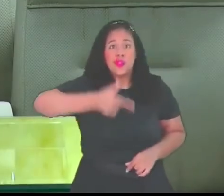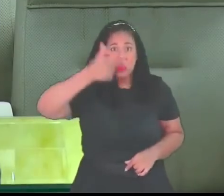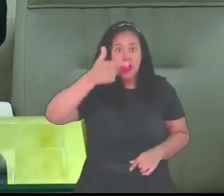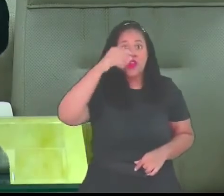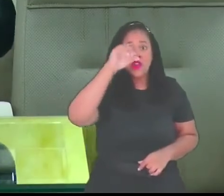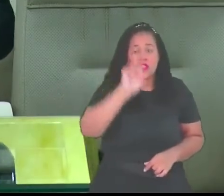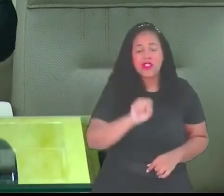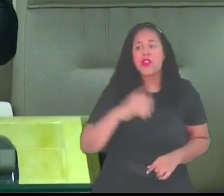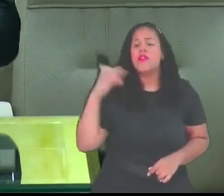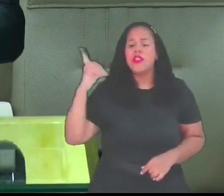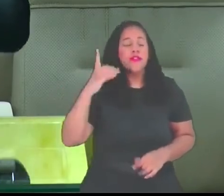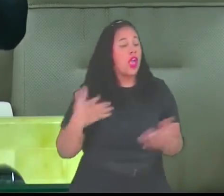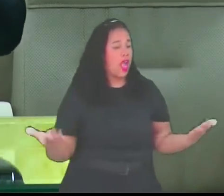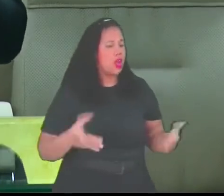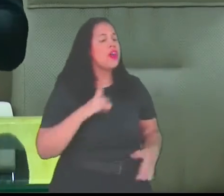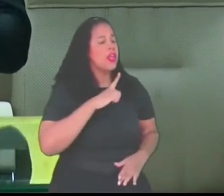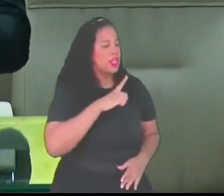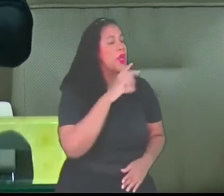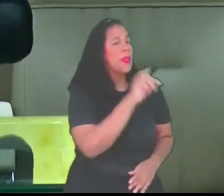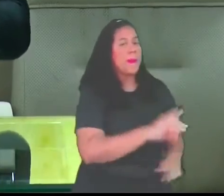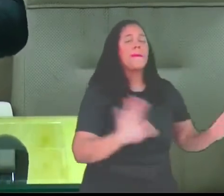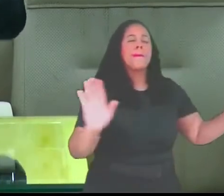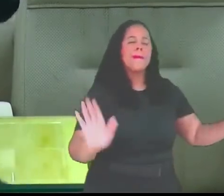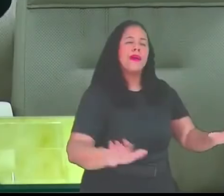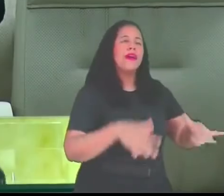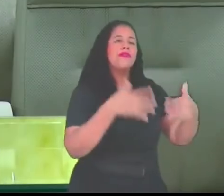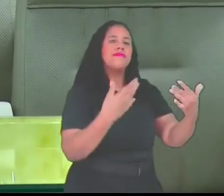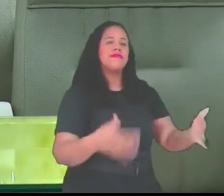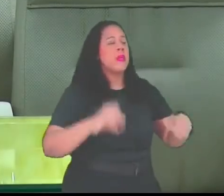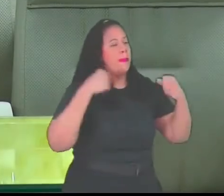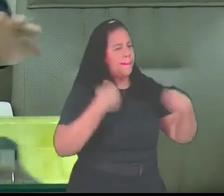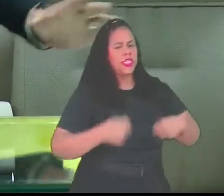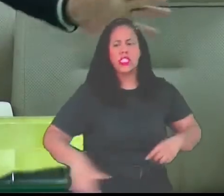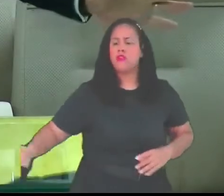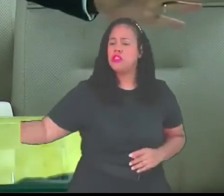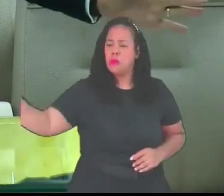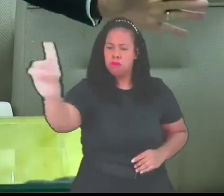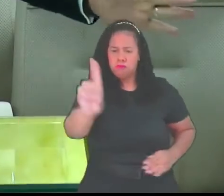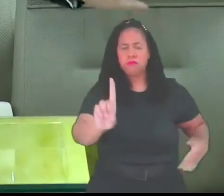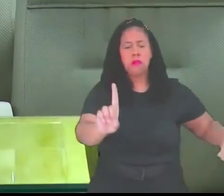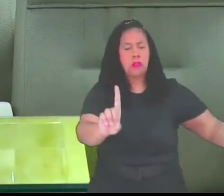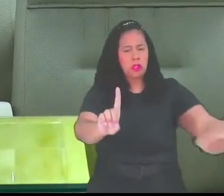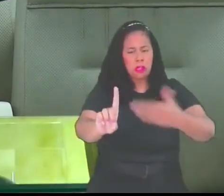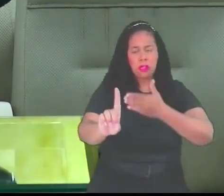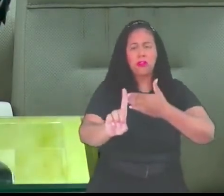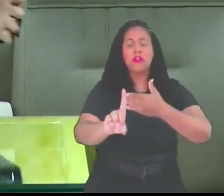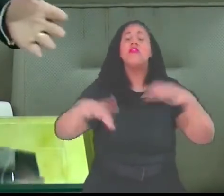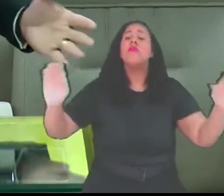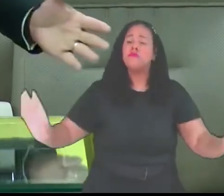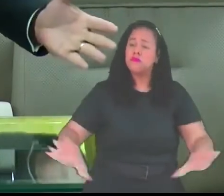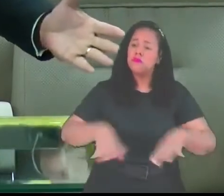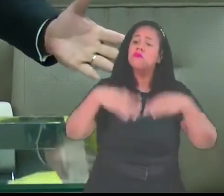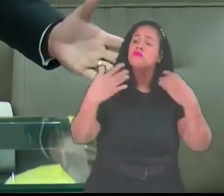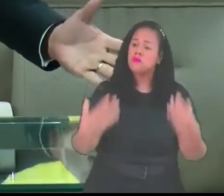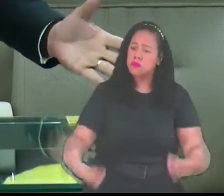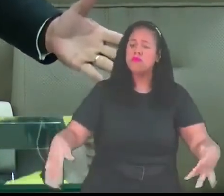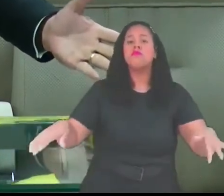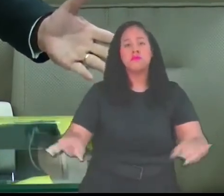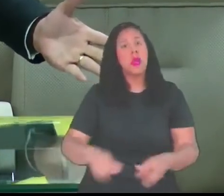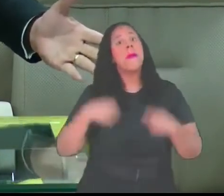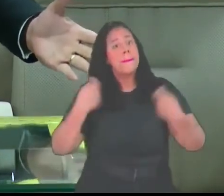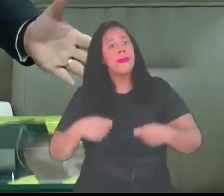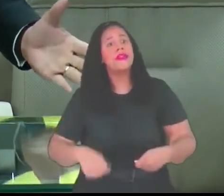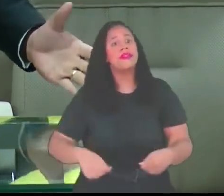Davi disse: agora tem os maestros vão ter que estar na frente, eles vão ter que mestrar, eles vão ter que balhar